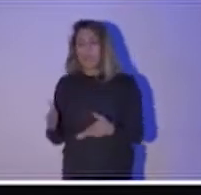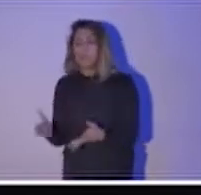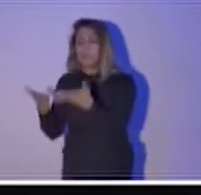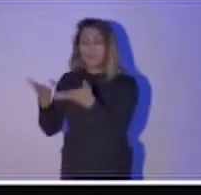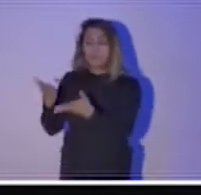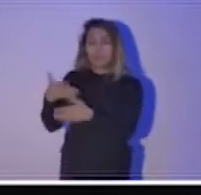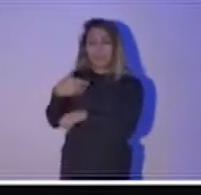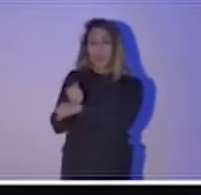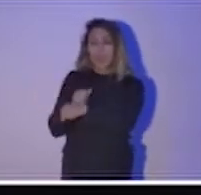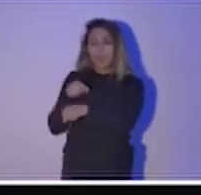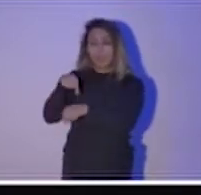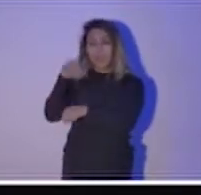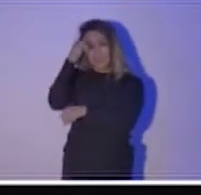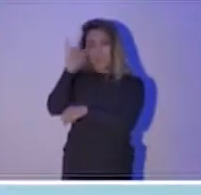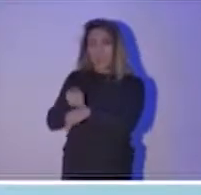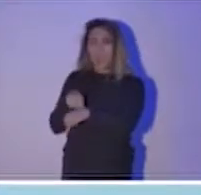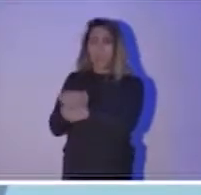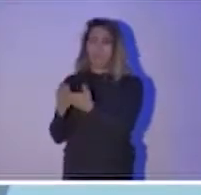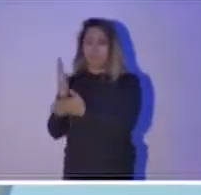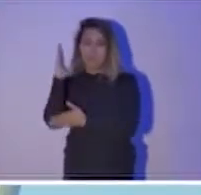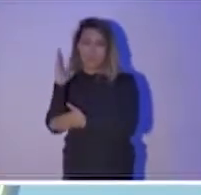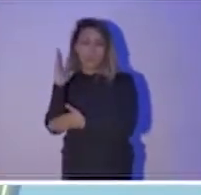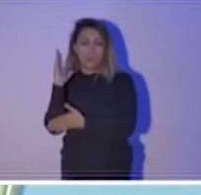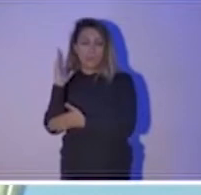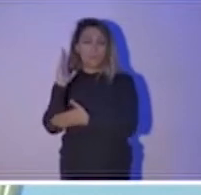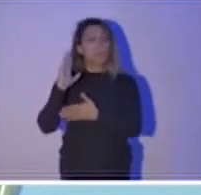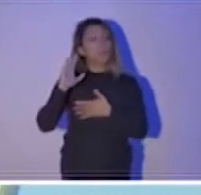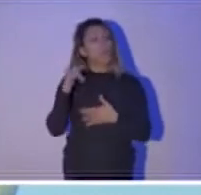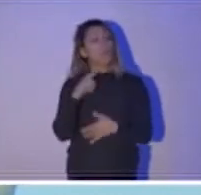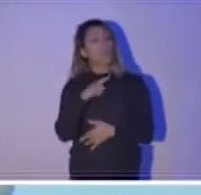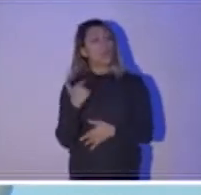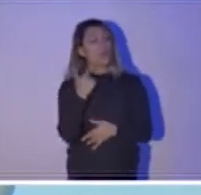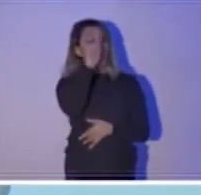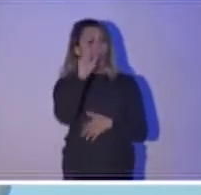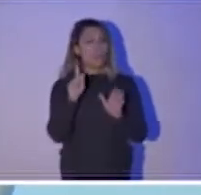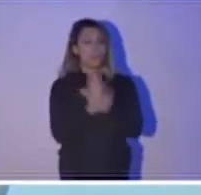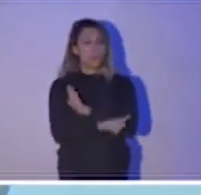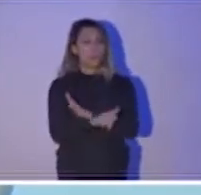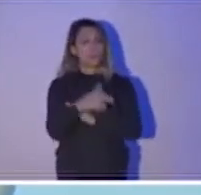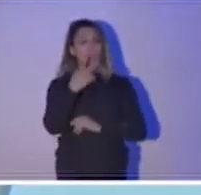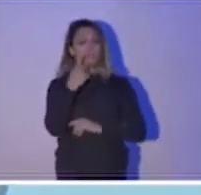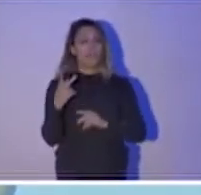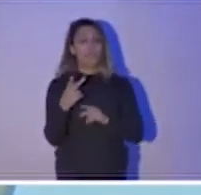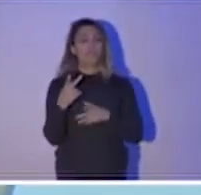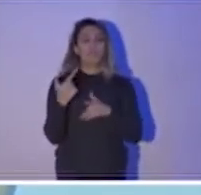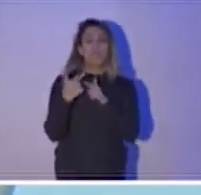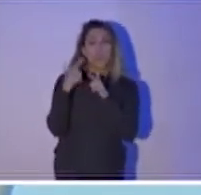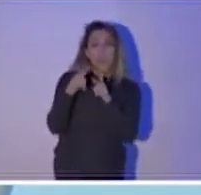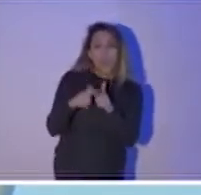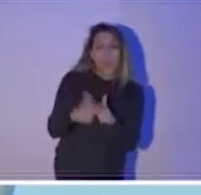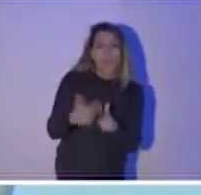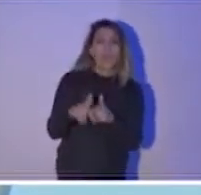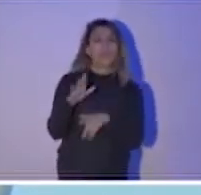gente tem? Então, acho que tem um conjunto de perguntas aqui, tem outras, que estão falando muito dessa coisa assim: como é que é lidar com a defasagem